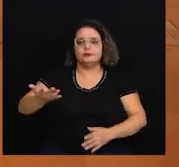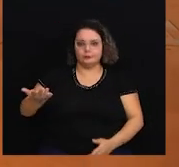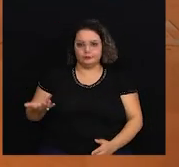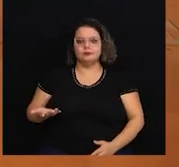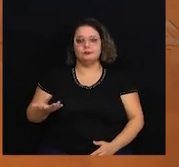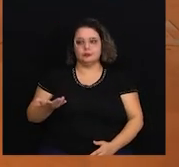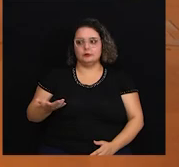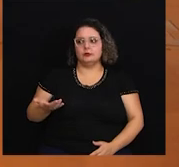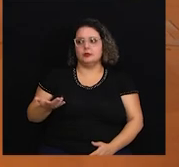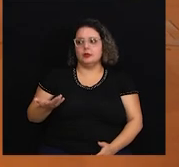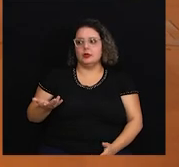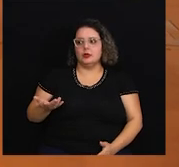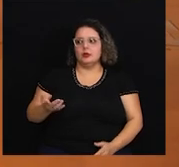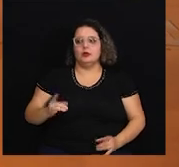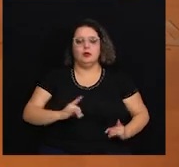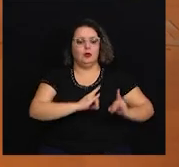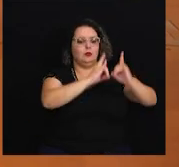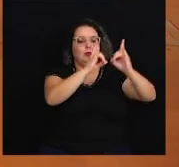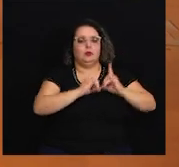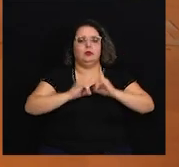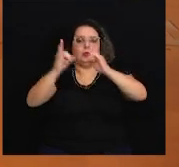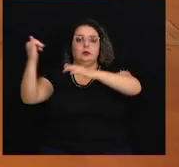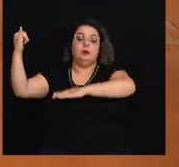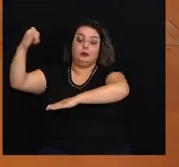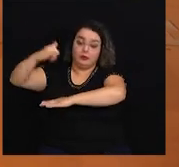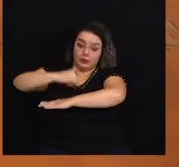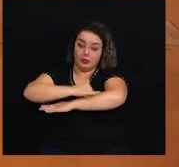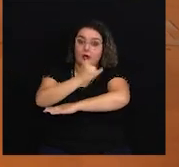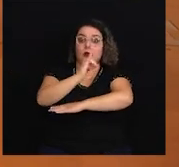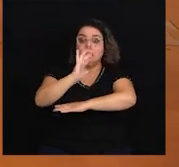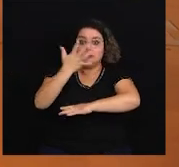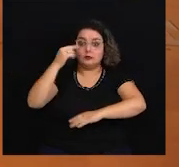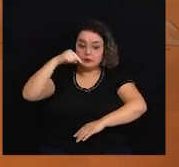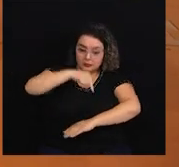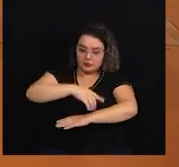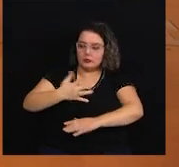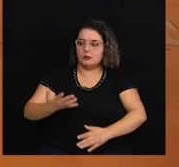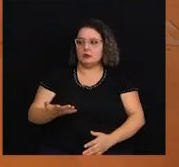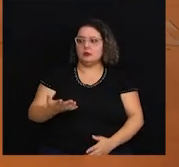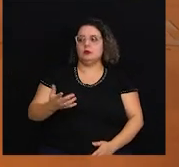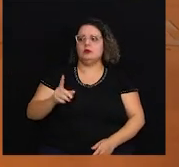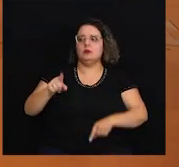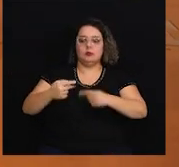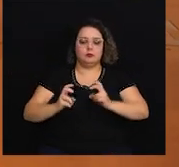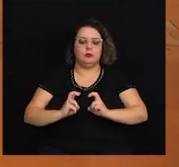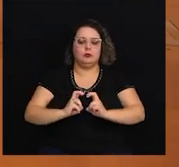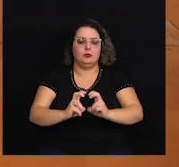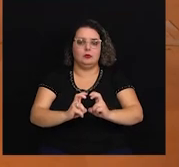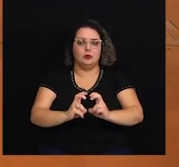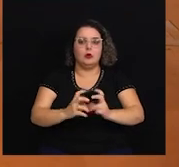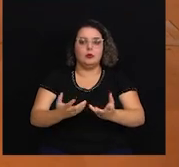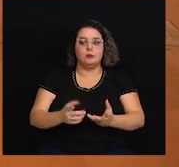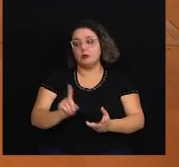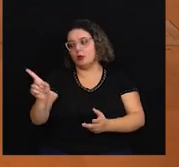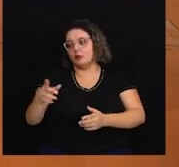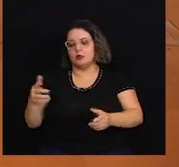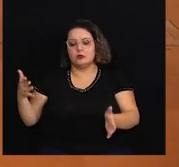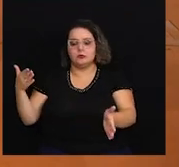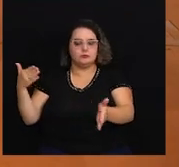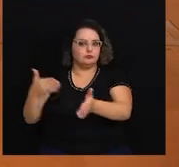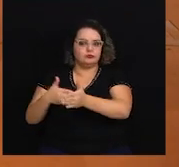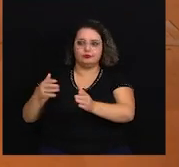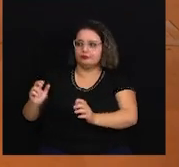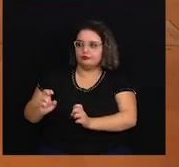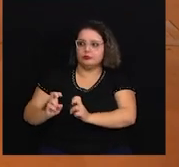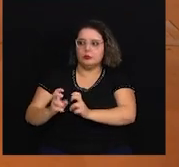o dia do olho de 30 Tava descendo nos Estados Unidos o dia do trem Berlim eu peguei o outro trem o outro bateu eu falei tá chegando a hora